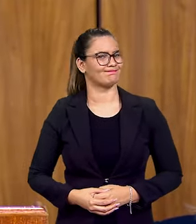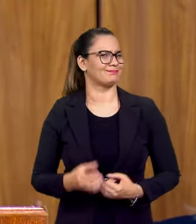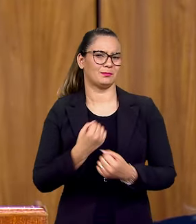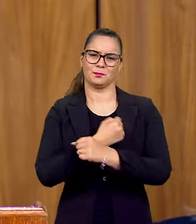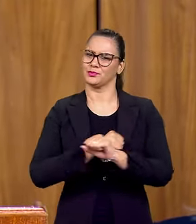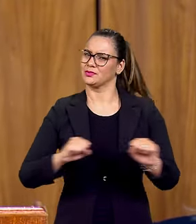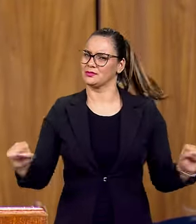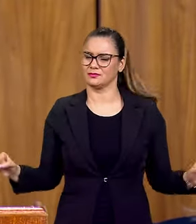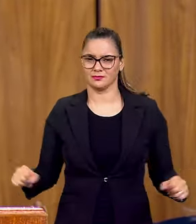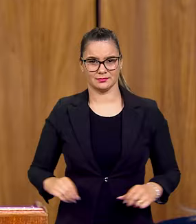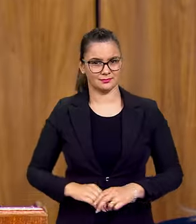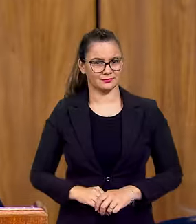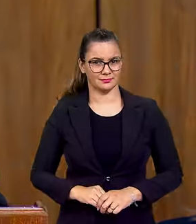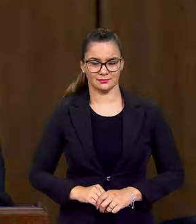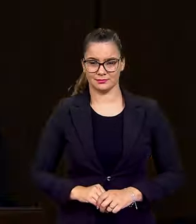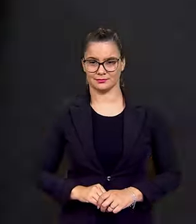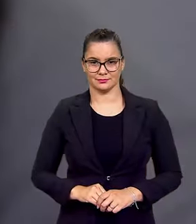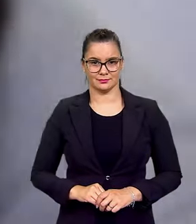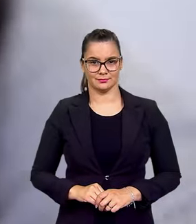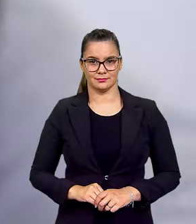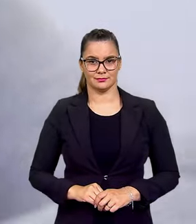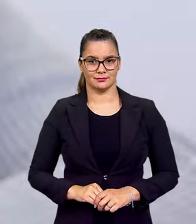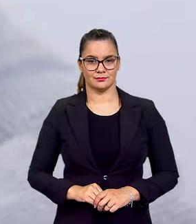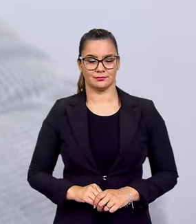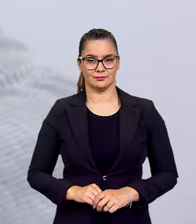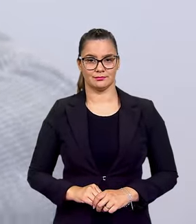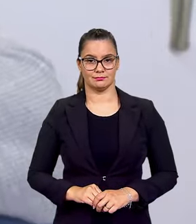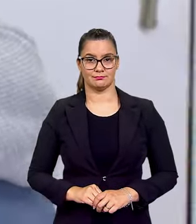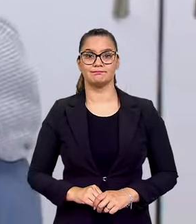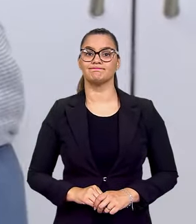mundo. Não é possível.